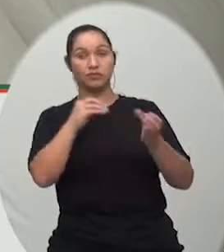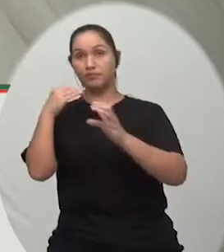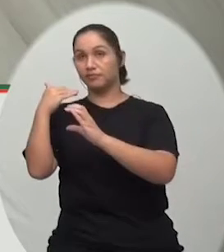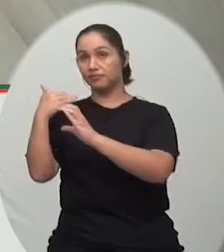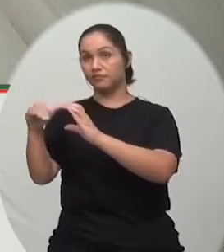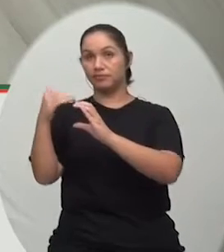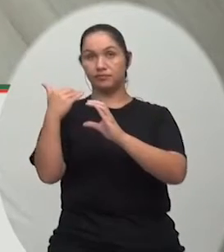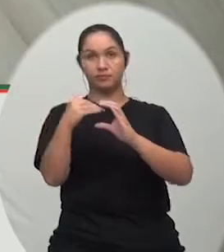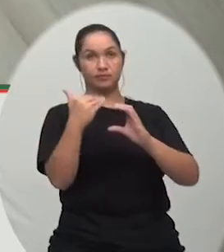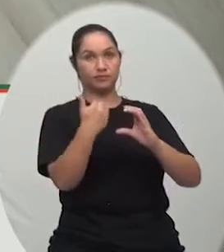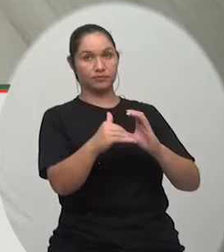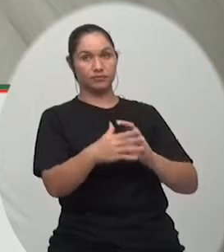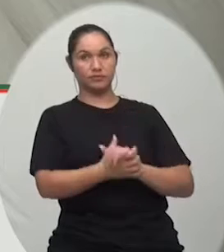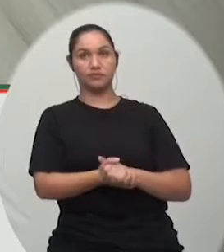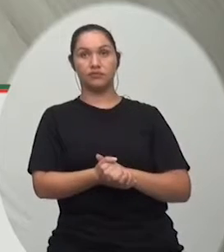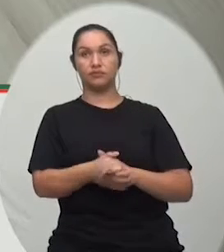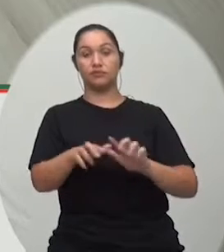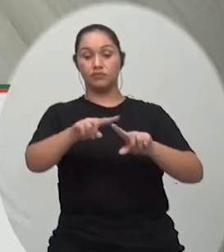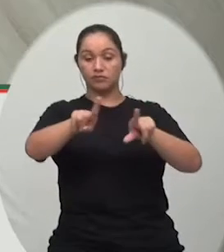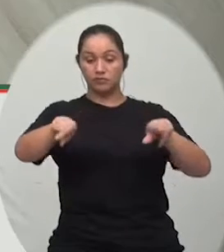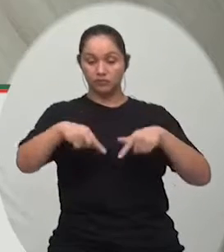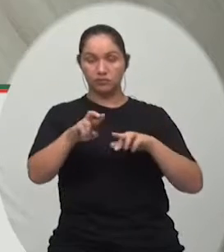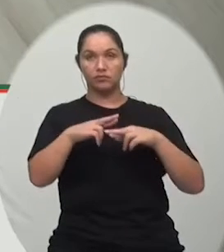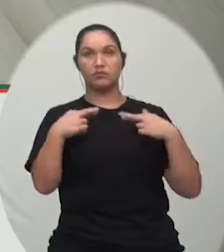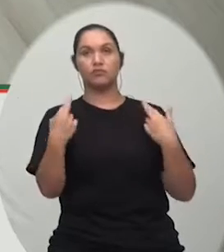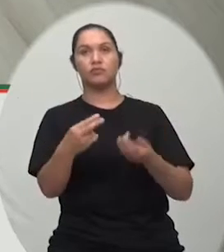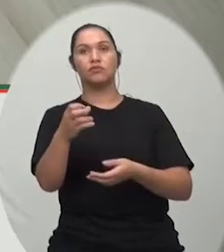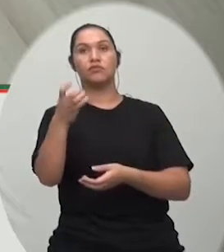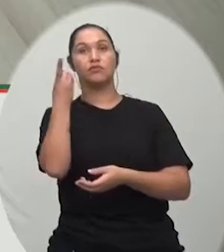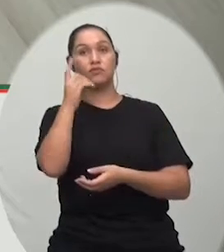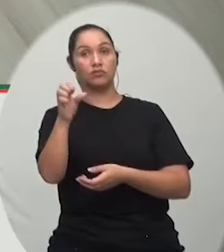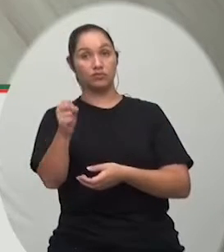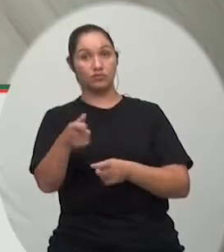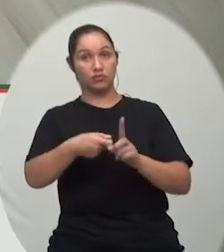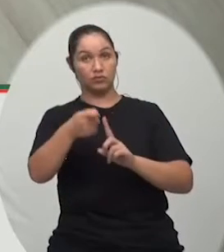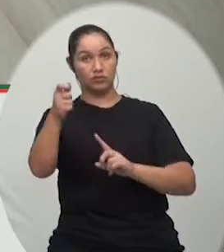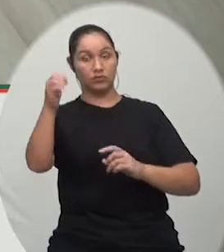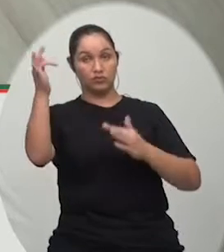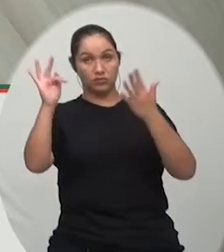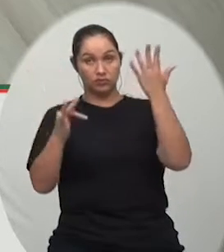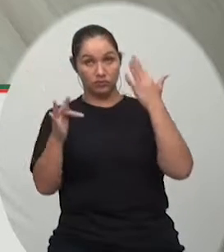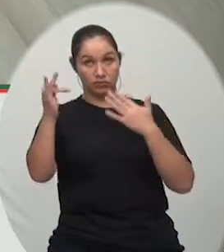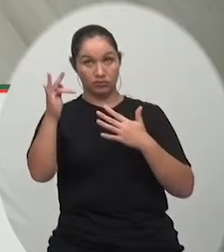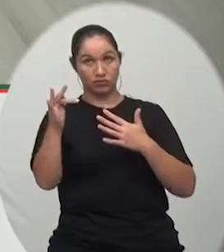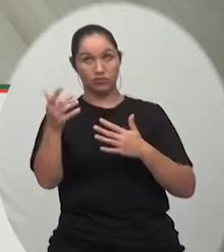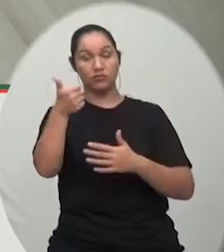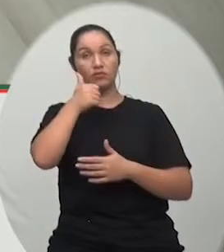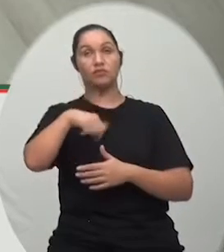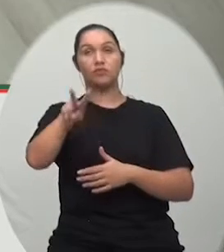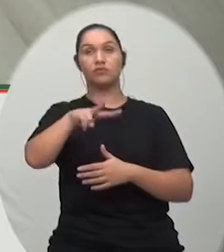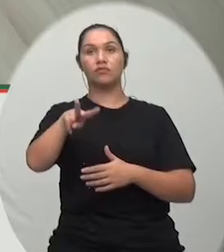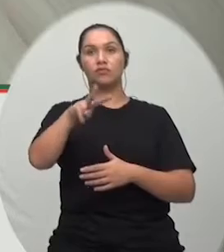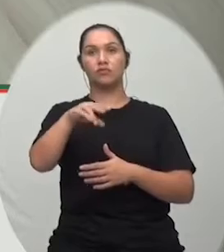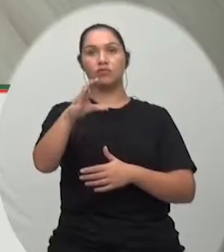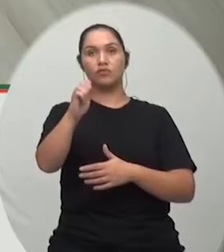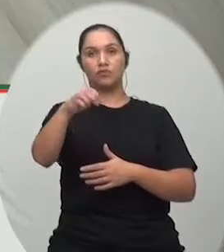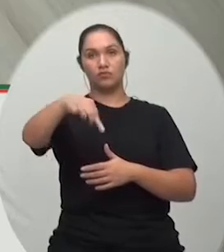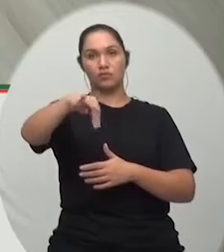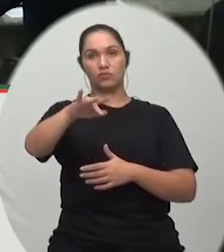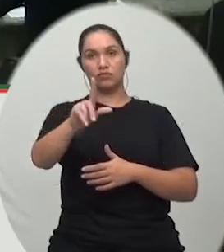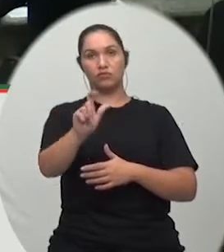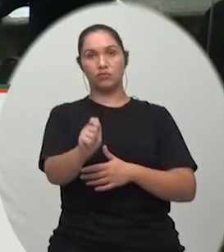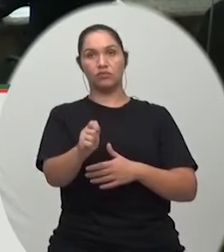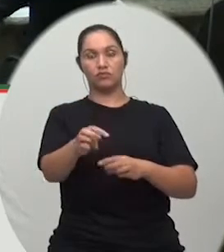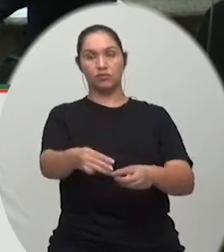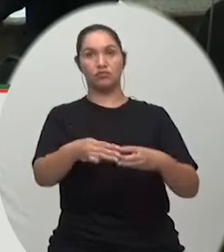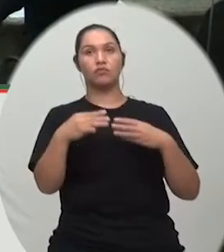dos nossos cumprimentos. Sala das sessões, 8 de fevereiro de 2019, vereadora autora Camila do Nascimento. A moção